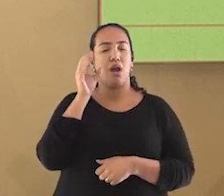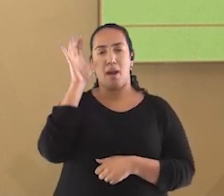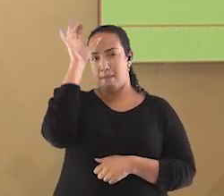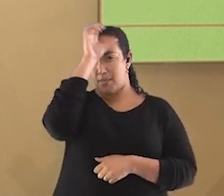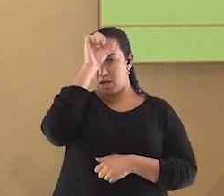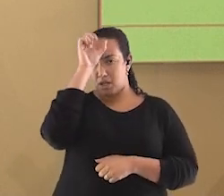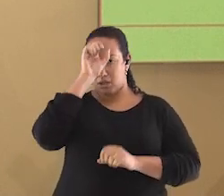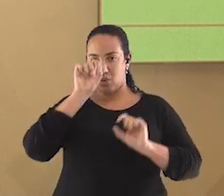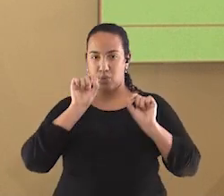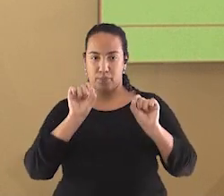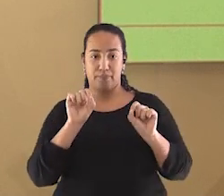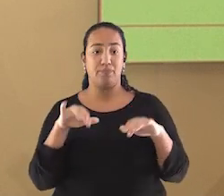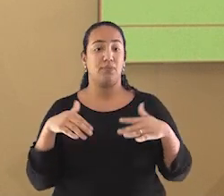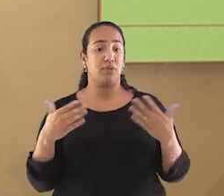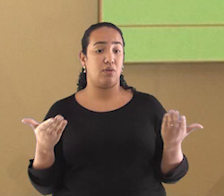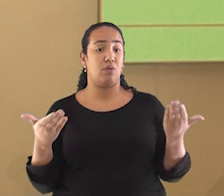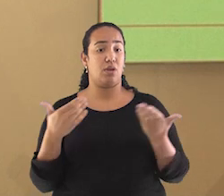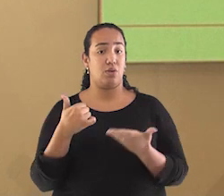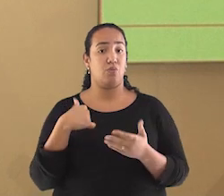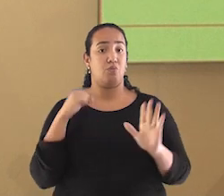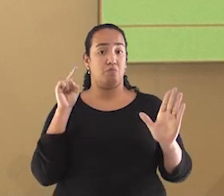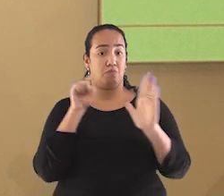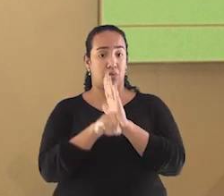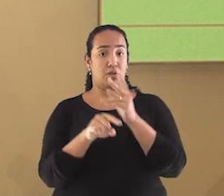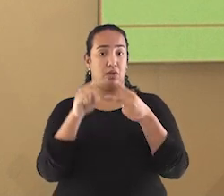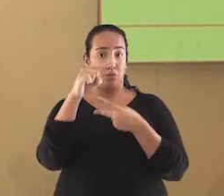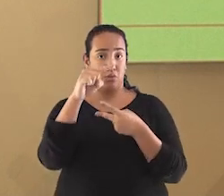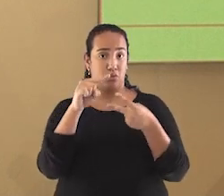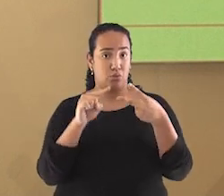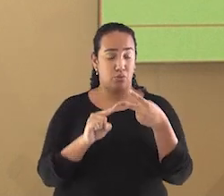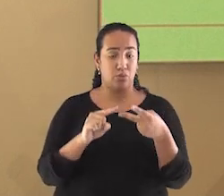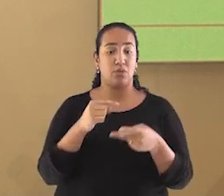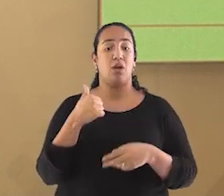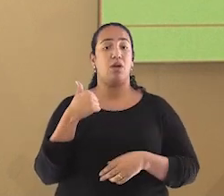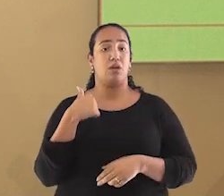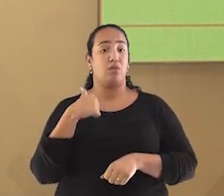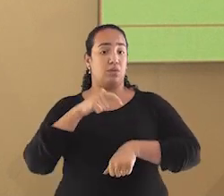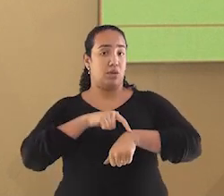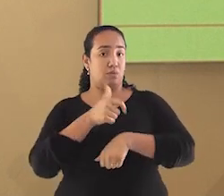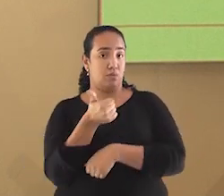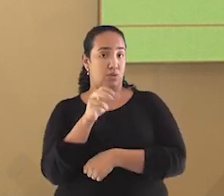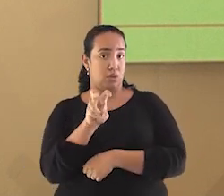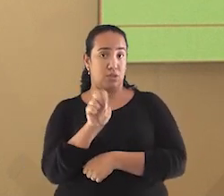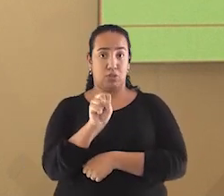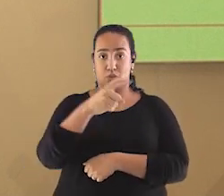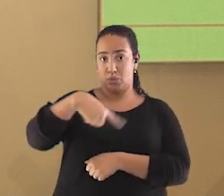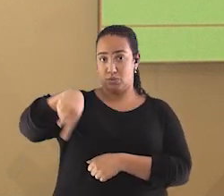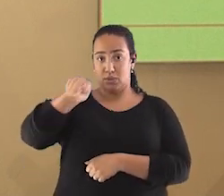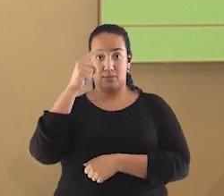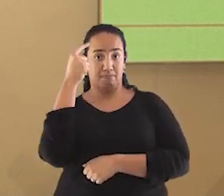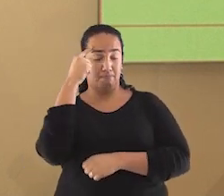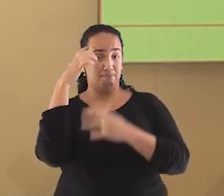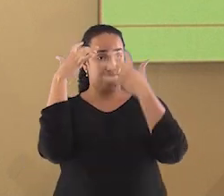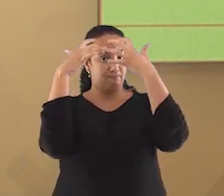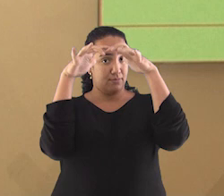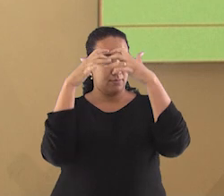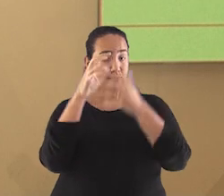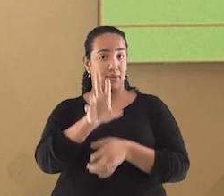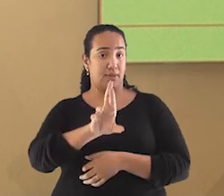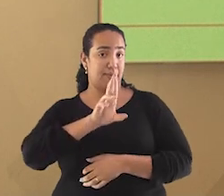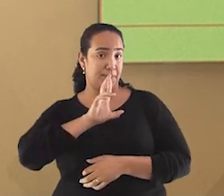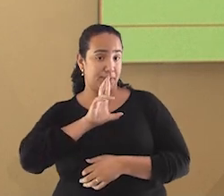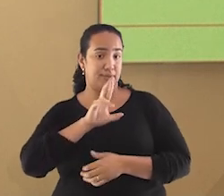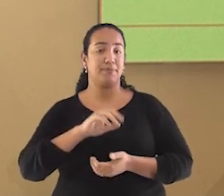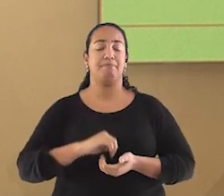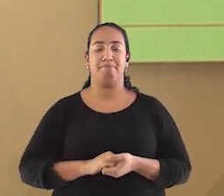conhecimento. Vamos lá? Funciona assim. Vou fazer 2 perguntas aqui no quadro e vou deixar 15 segundos para você pensar na resposta